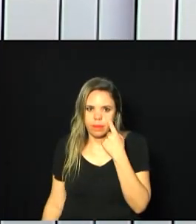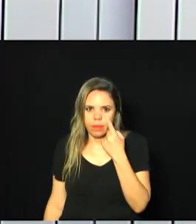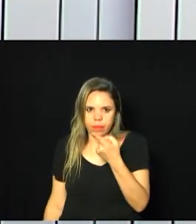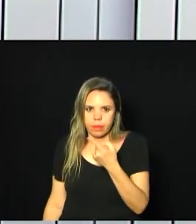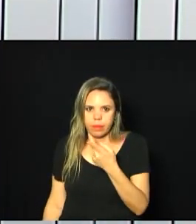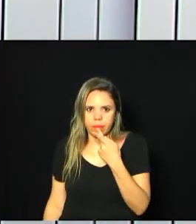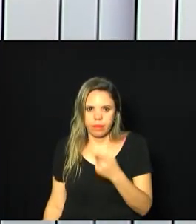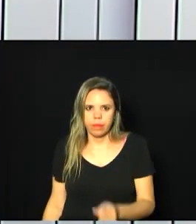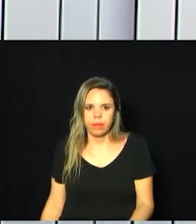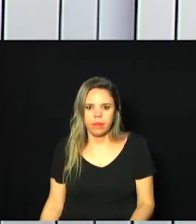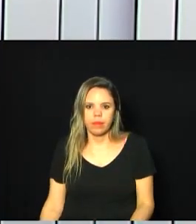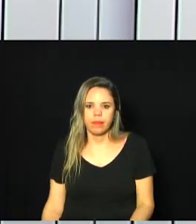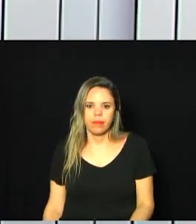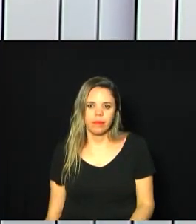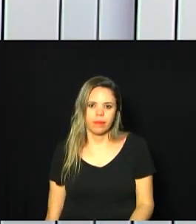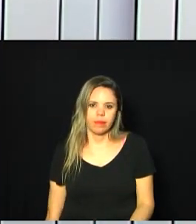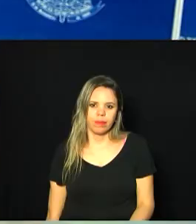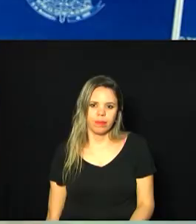Vamos falar sobre emprego.